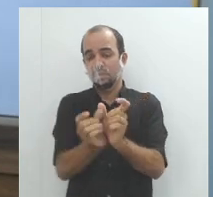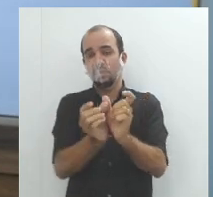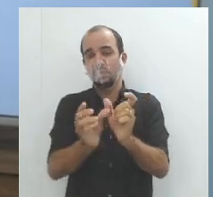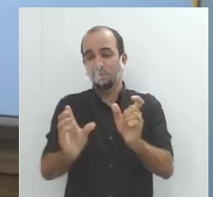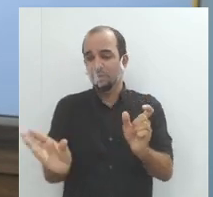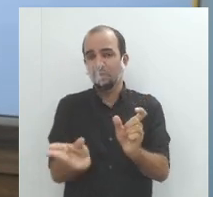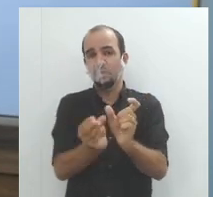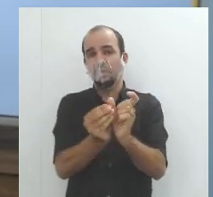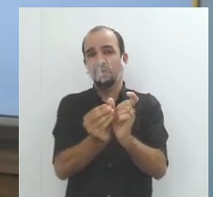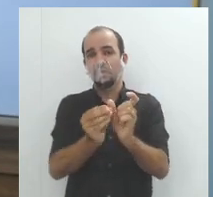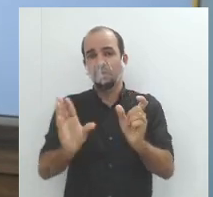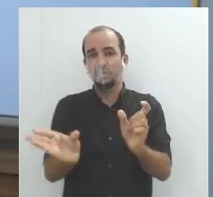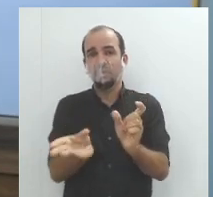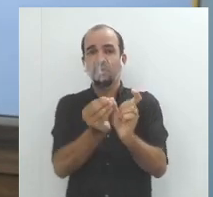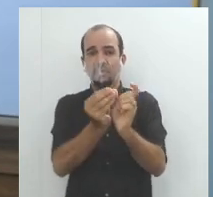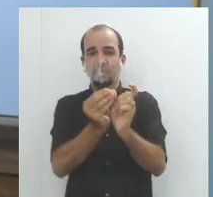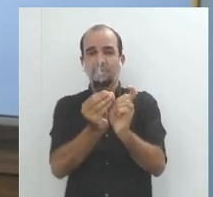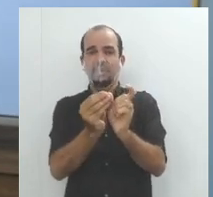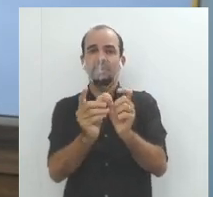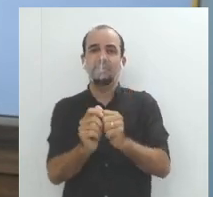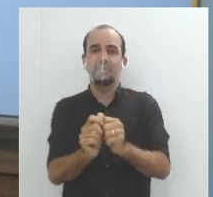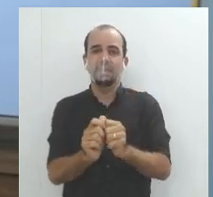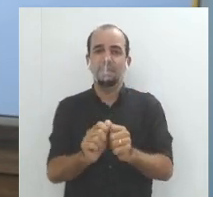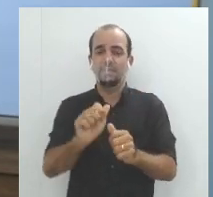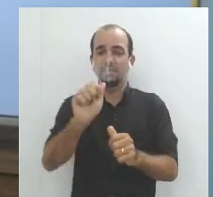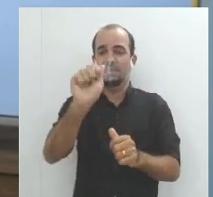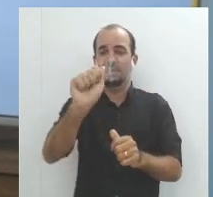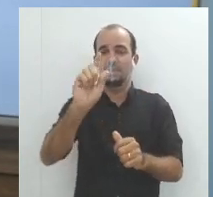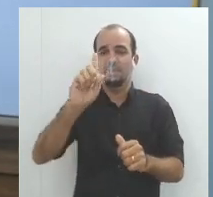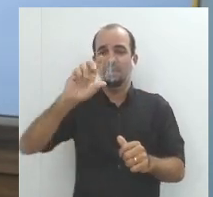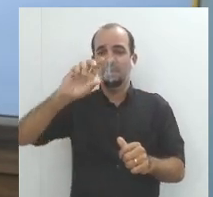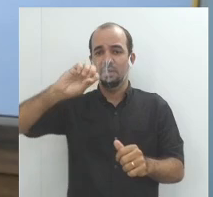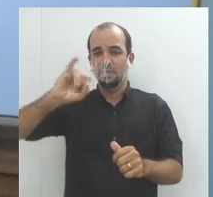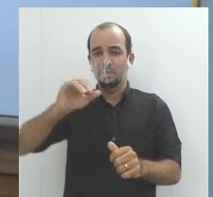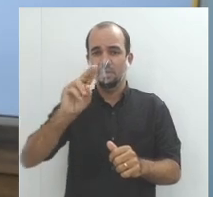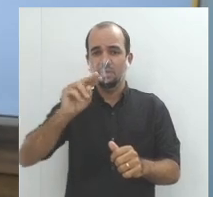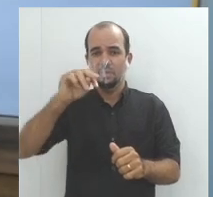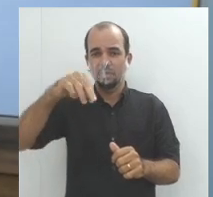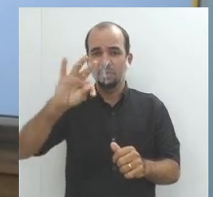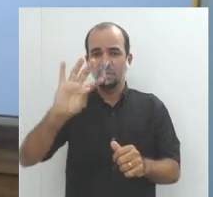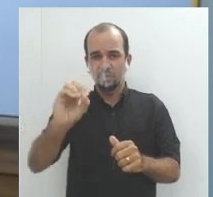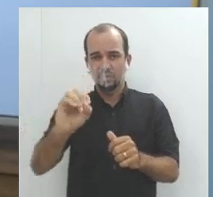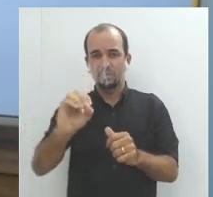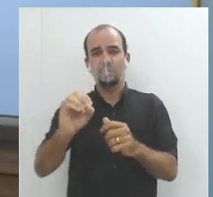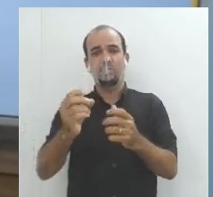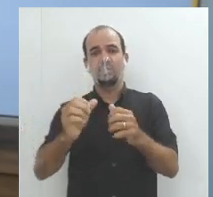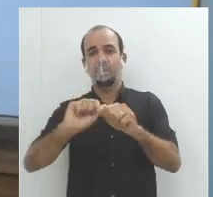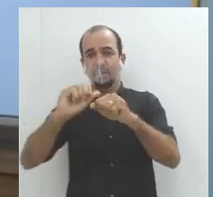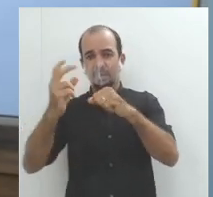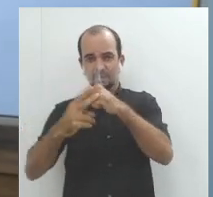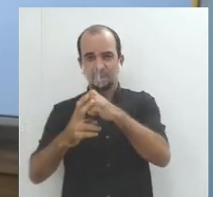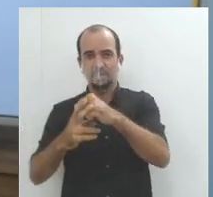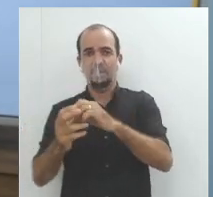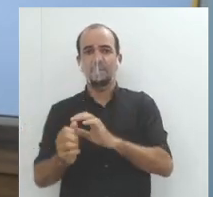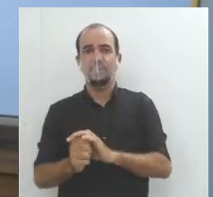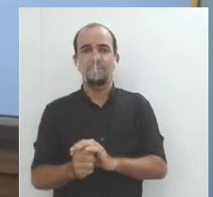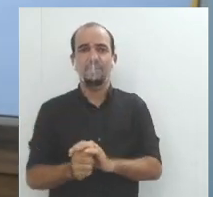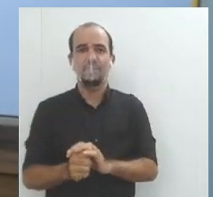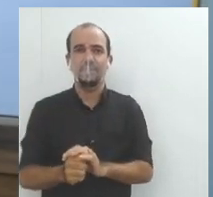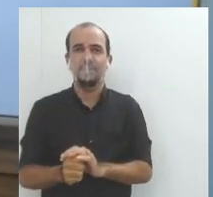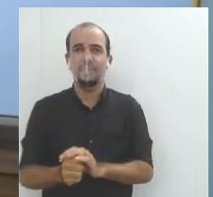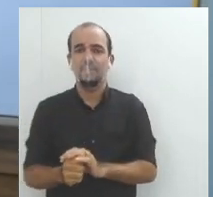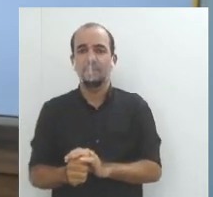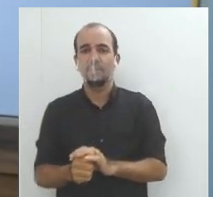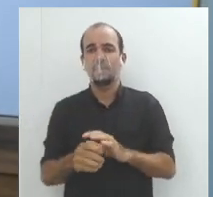na gramática de ser um termo acessório é porque a retirada dele do